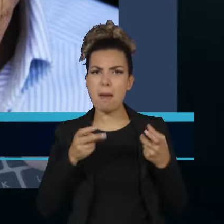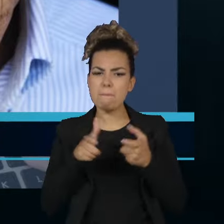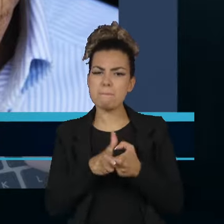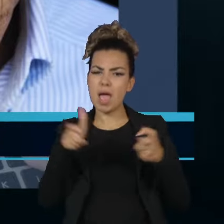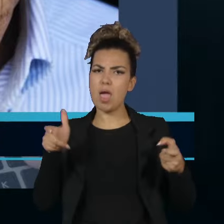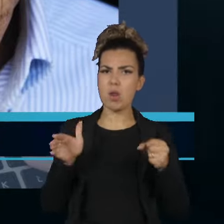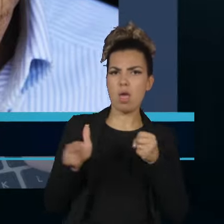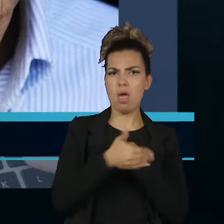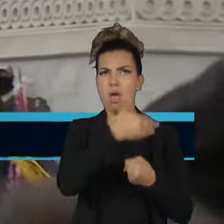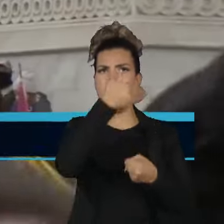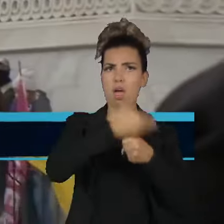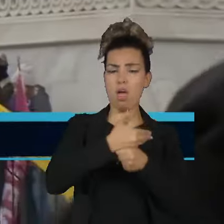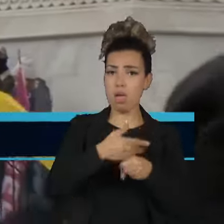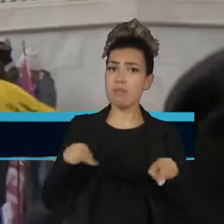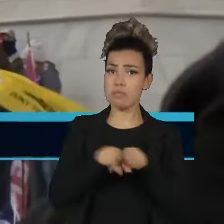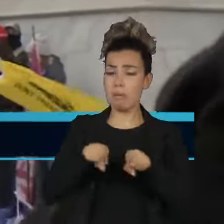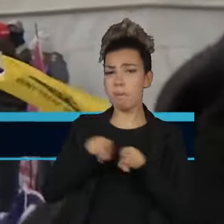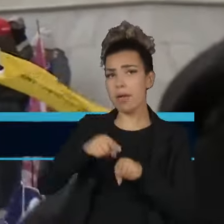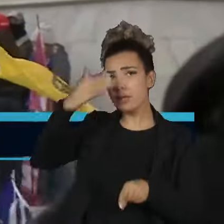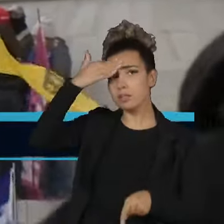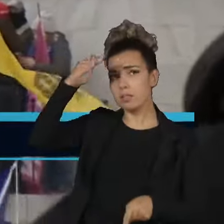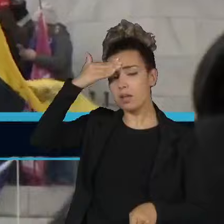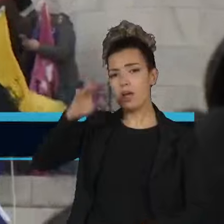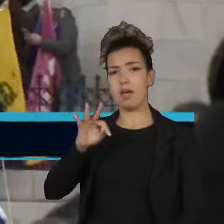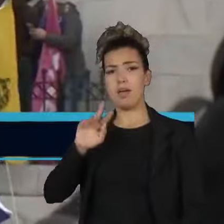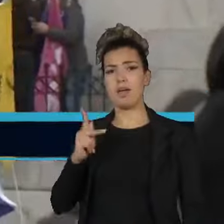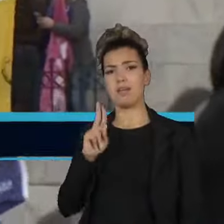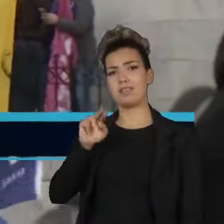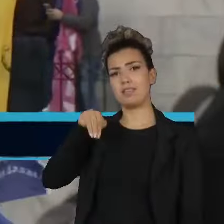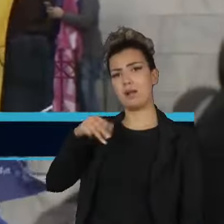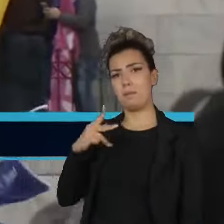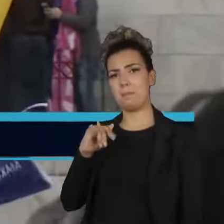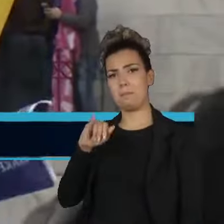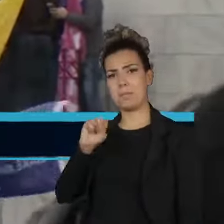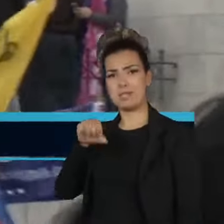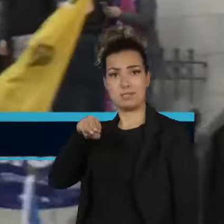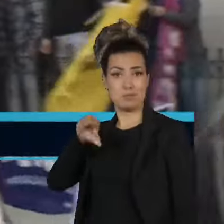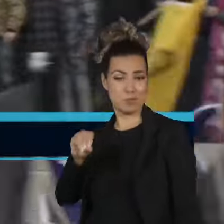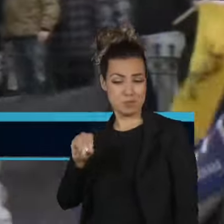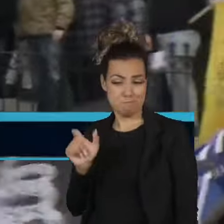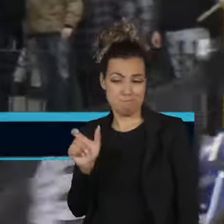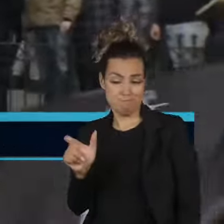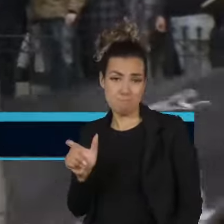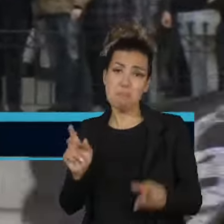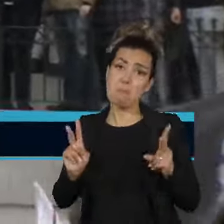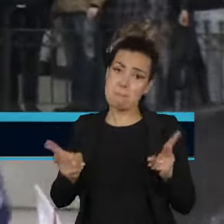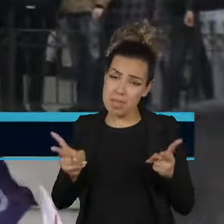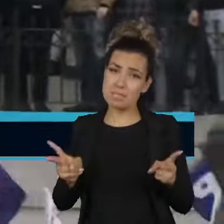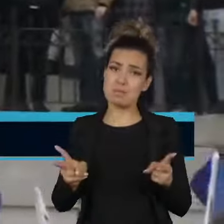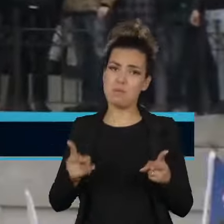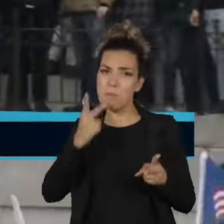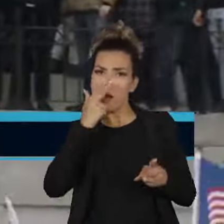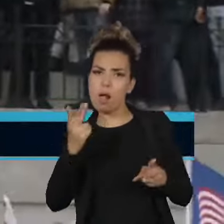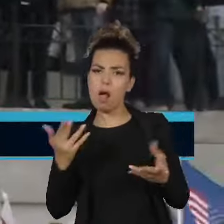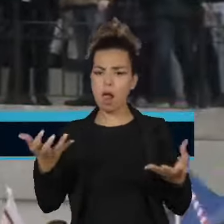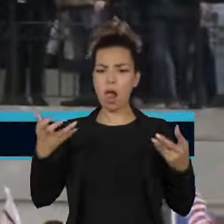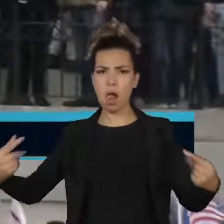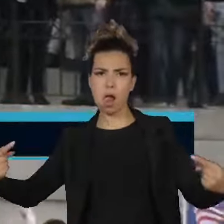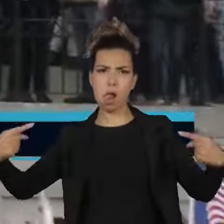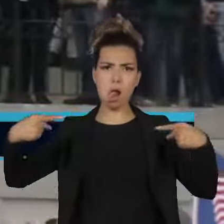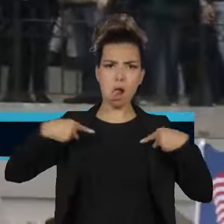é o trumpismo. Além do nacionalismo exacerbado, do totalitarismo político e